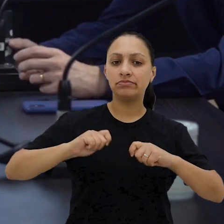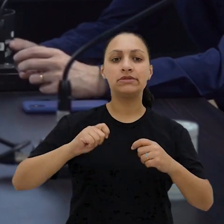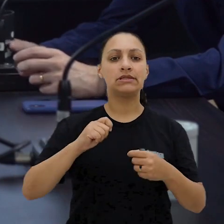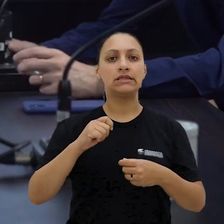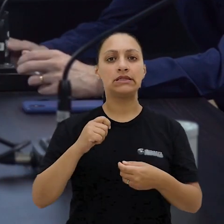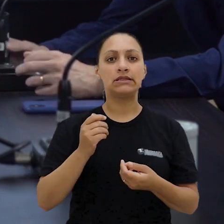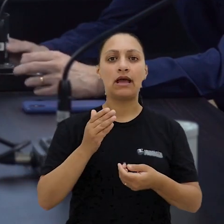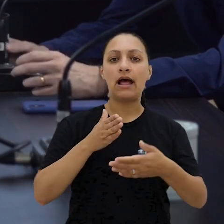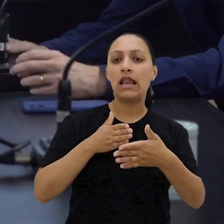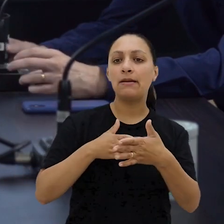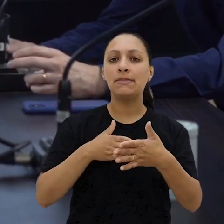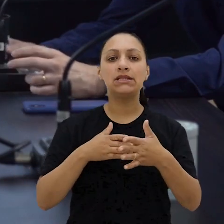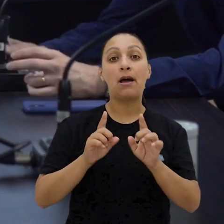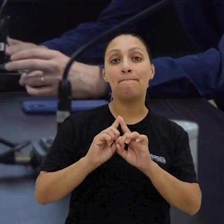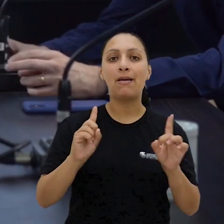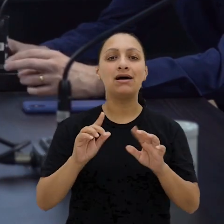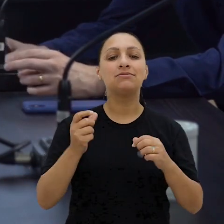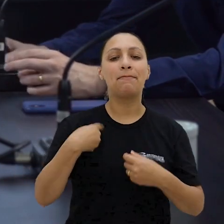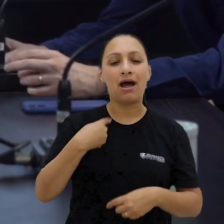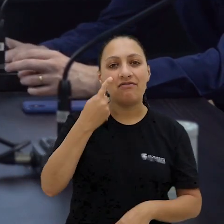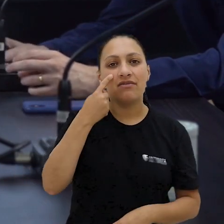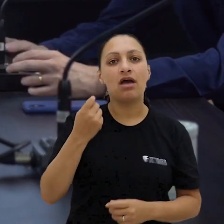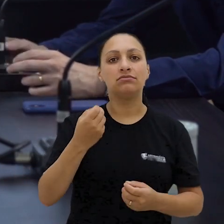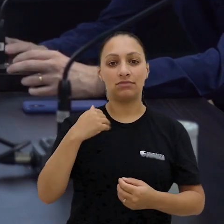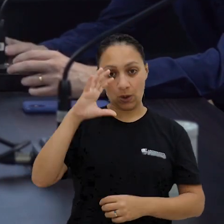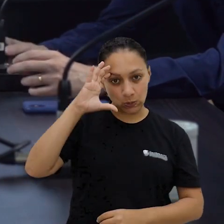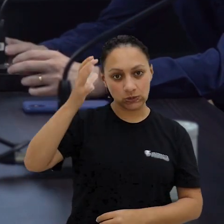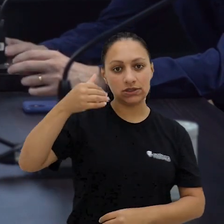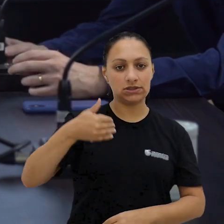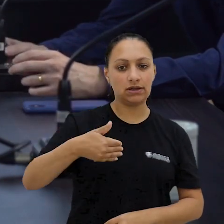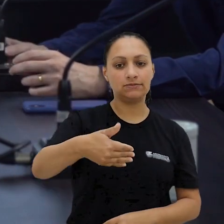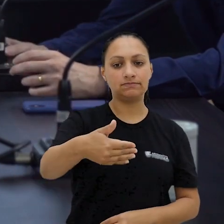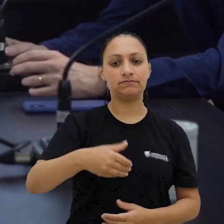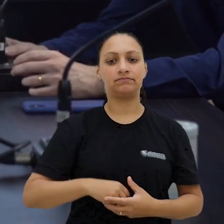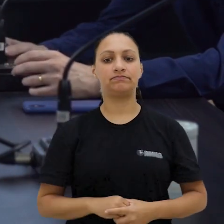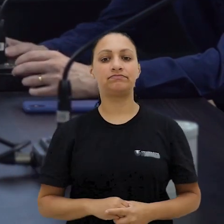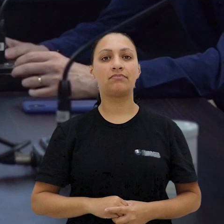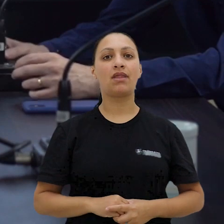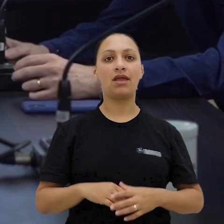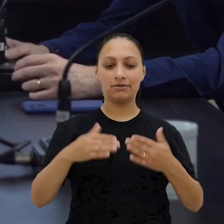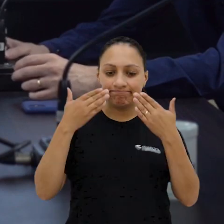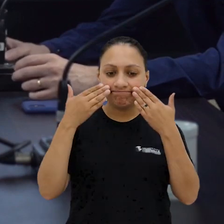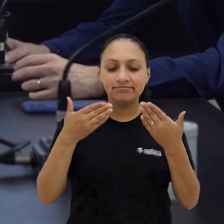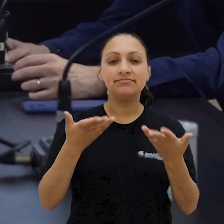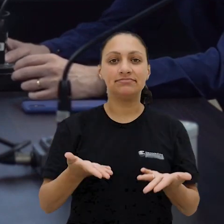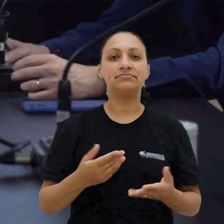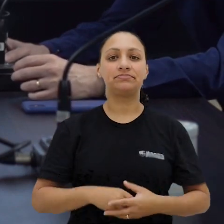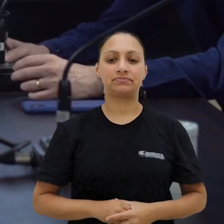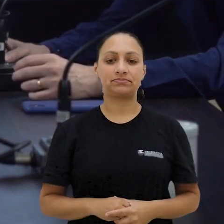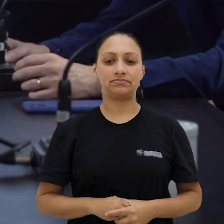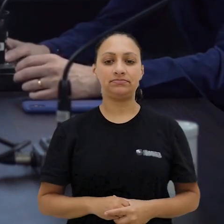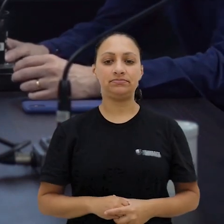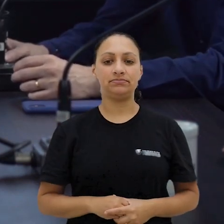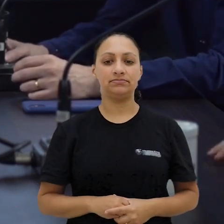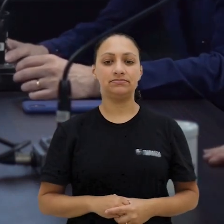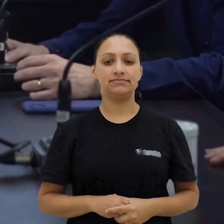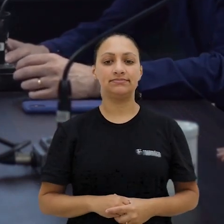limitação para fazer o ecossistema acontecer. Então, assim, eu encaro... Não podia bater, né? Desculpa. Perdão.